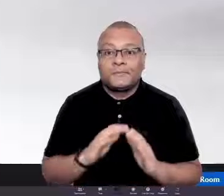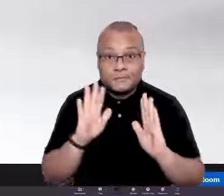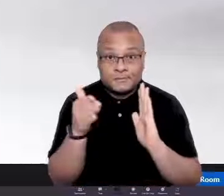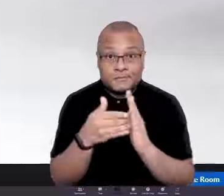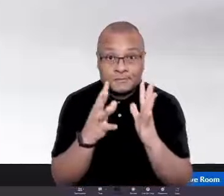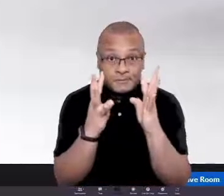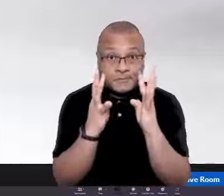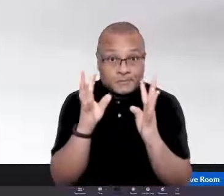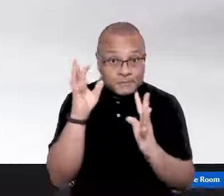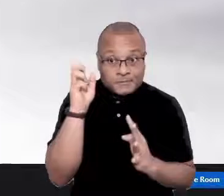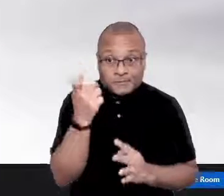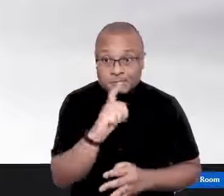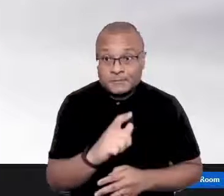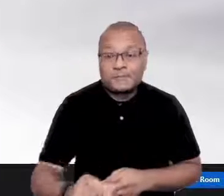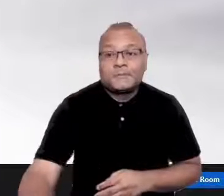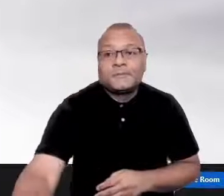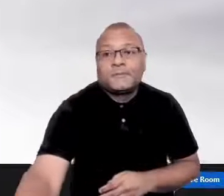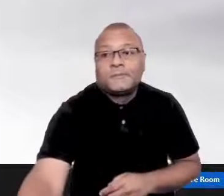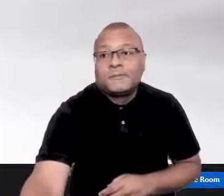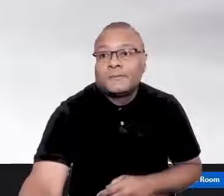ouvem?